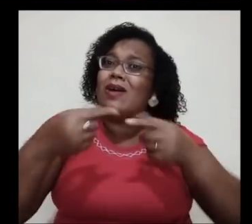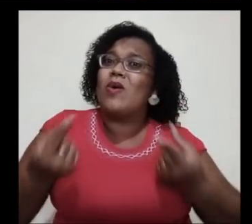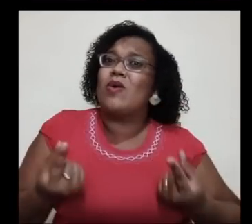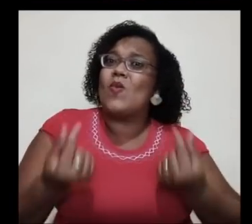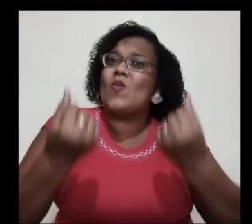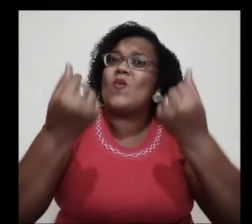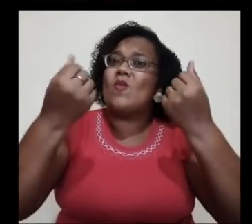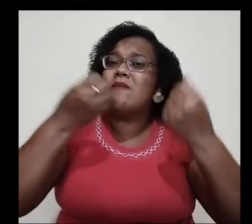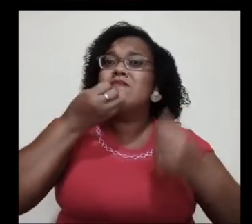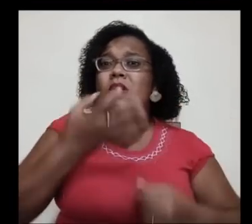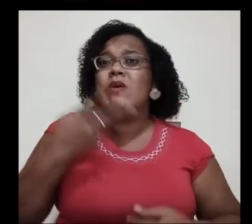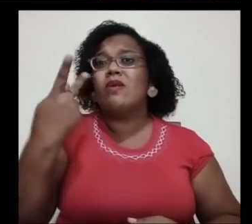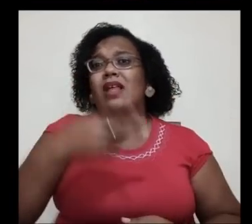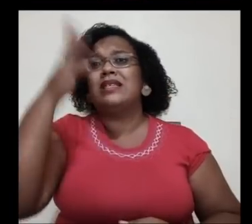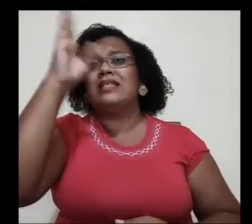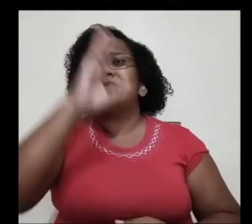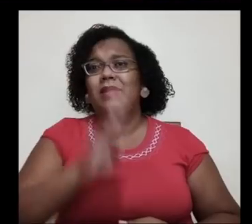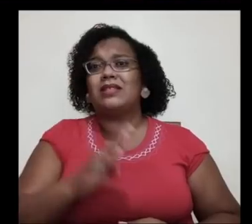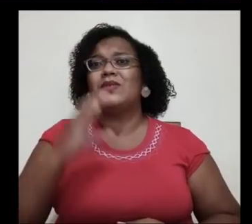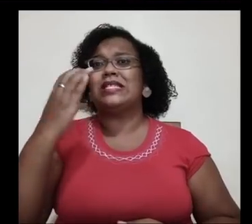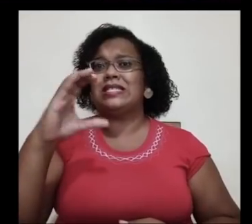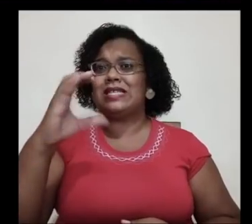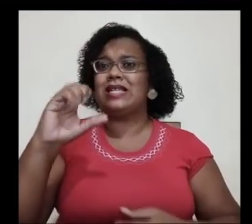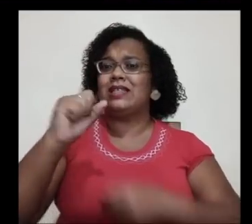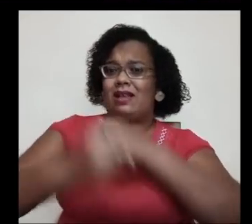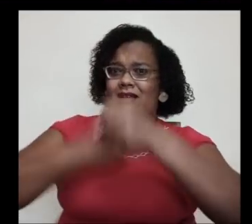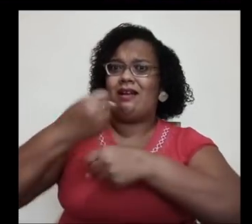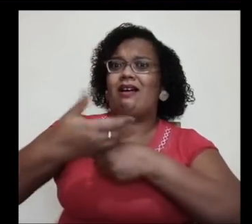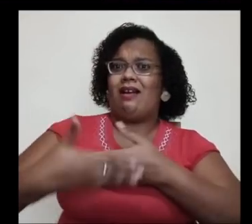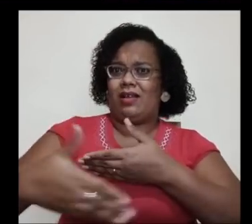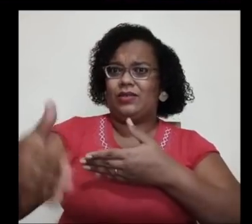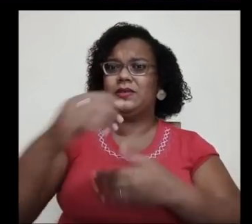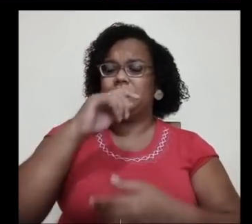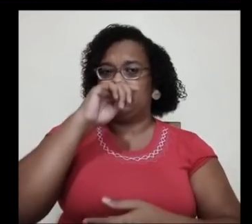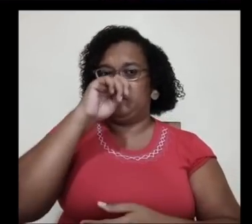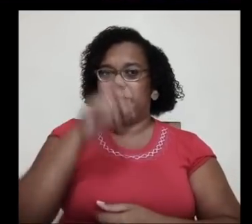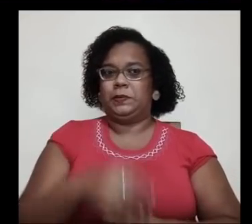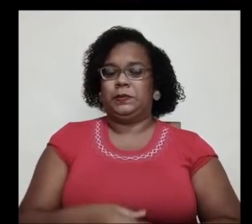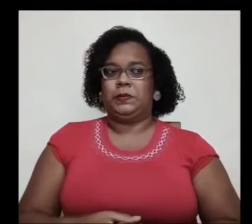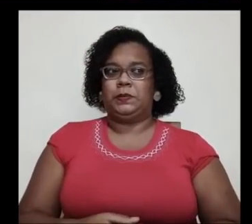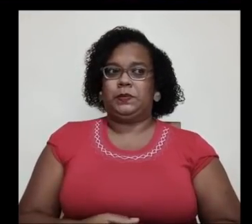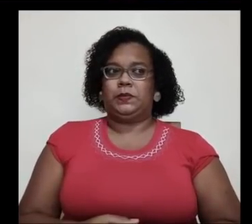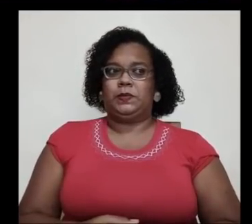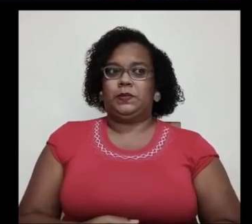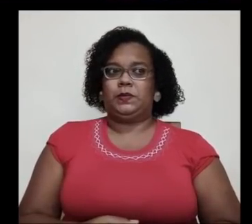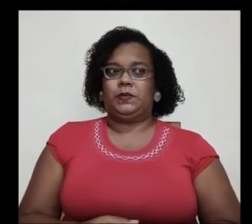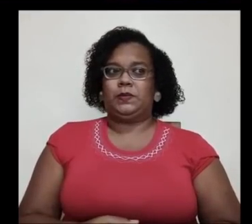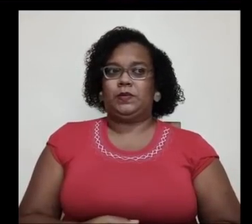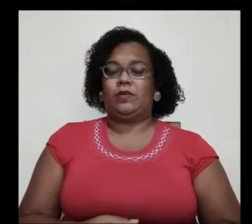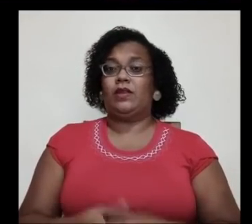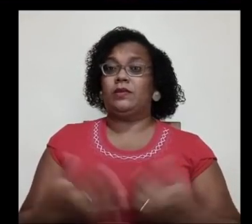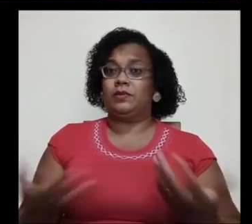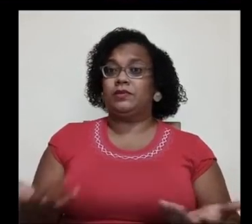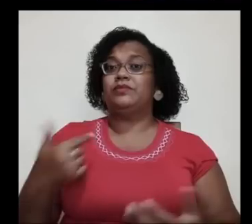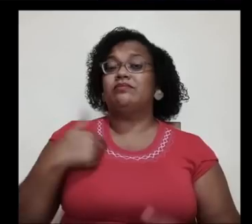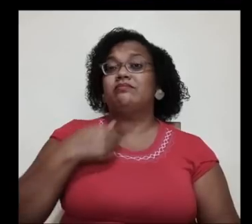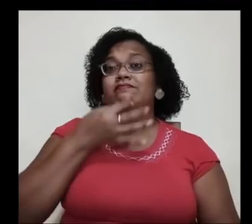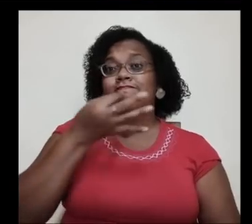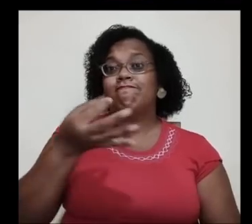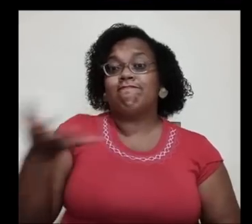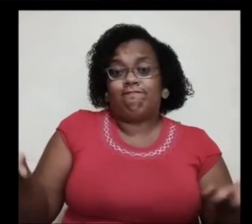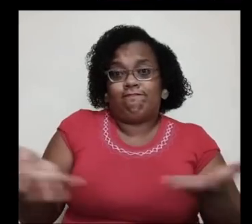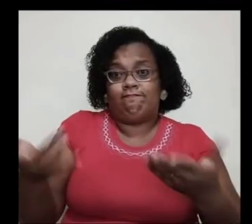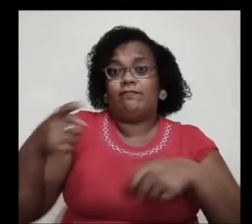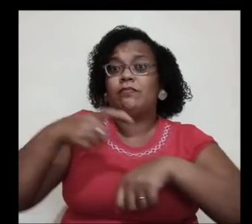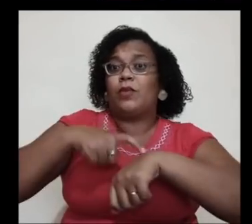substantivo para a ciência brasileira nos próximos anos. Bem, eu menciono que nesse momento de pandemia, e esse é um dos